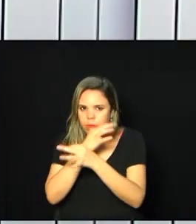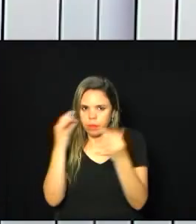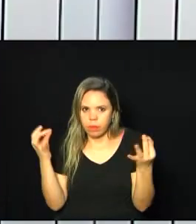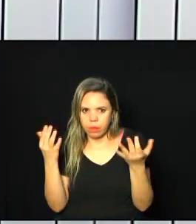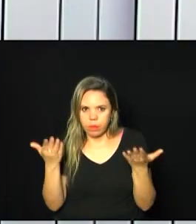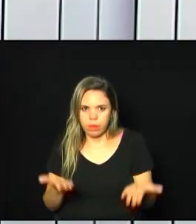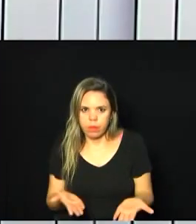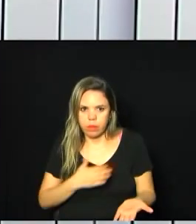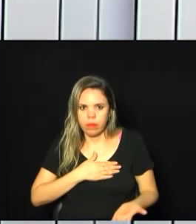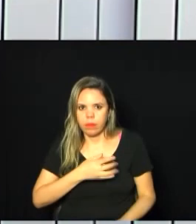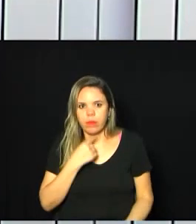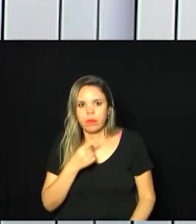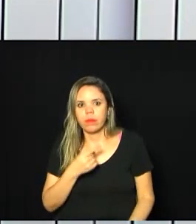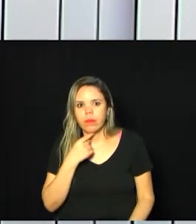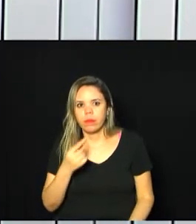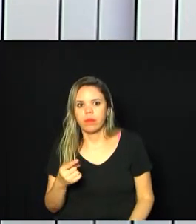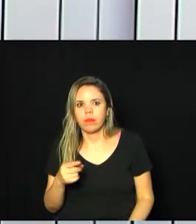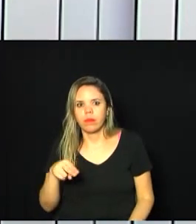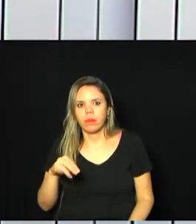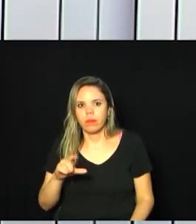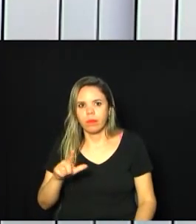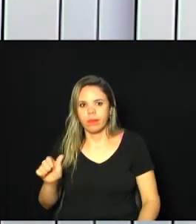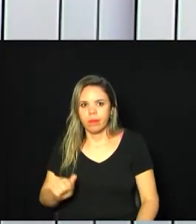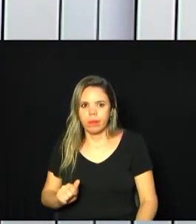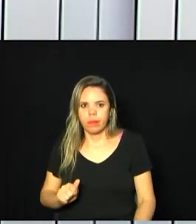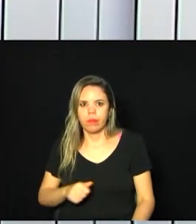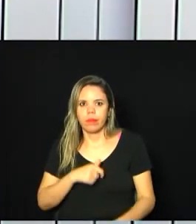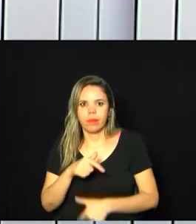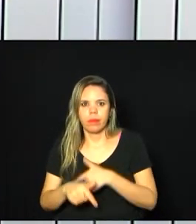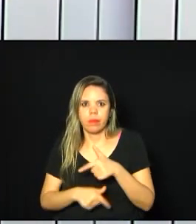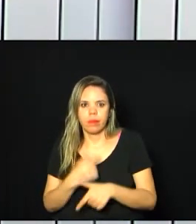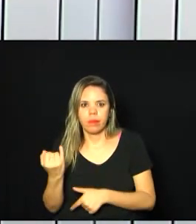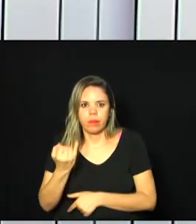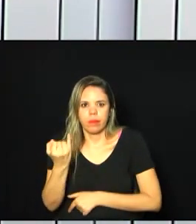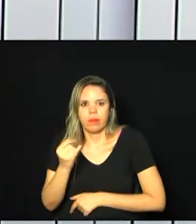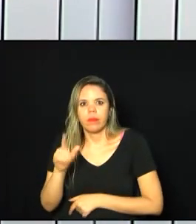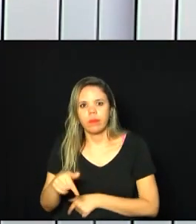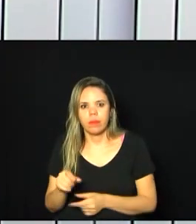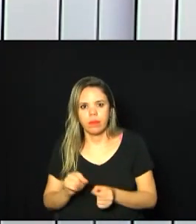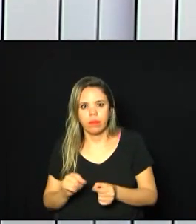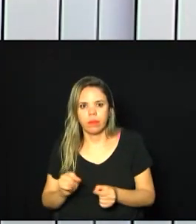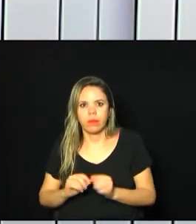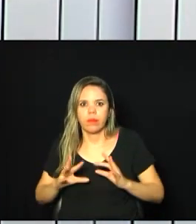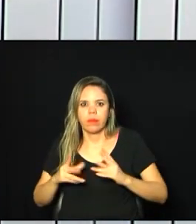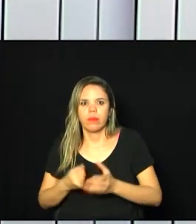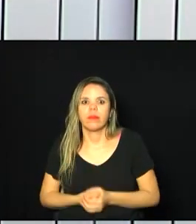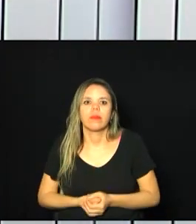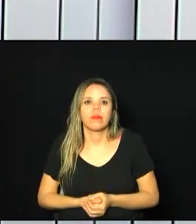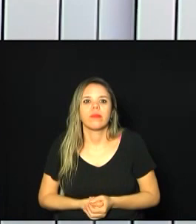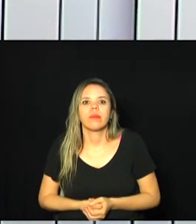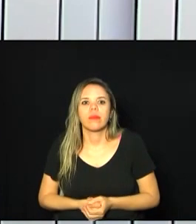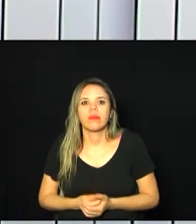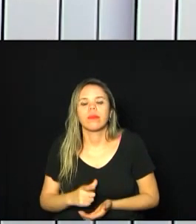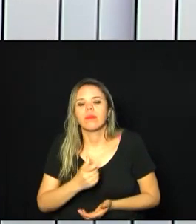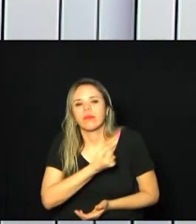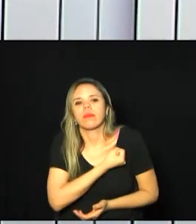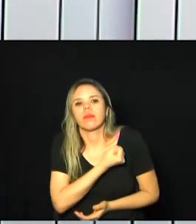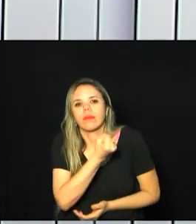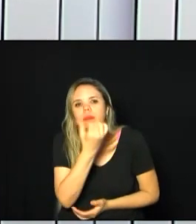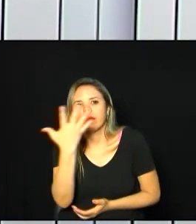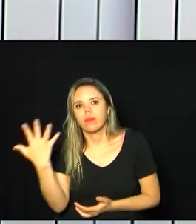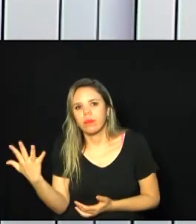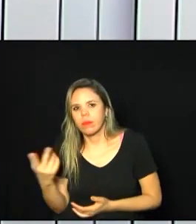fantástico e o meu questionamento para a Nilza sobre este trabalho importante que é realizado por todos, tem essas inúmeras